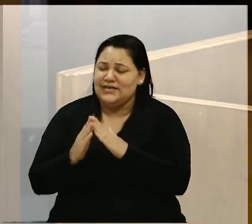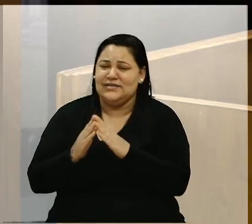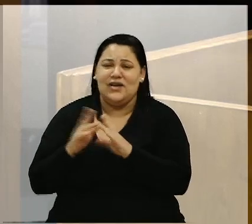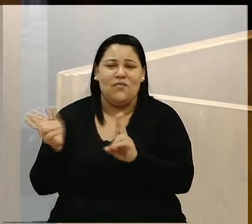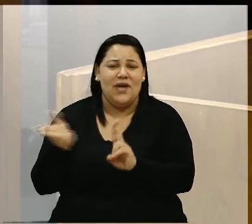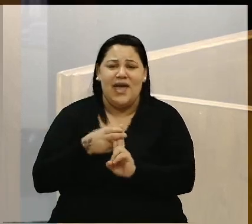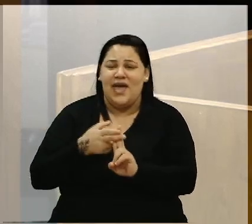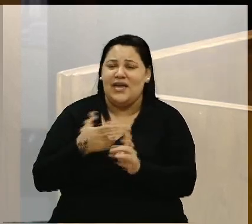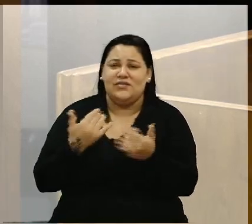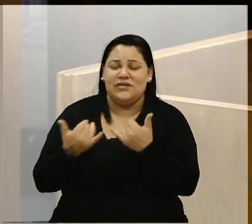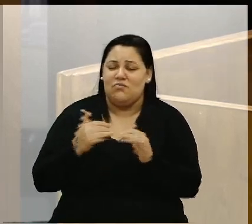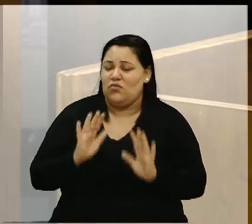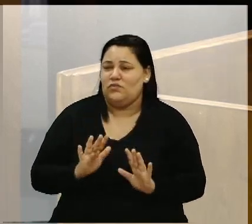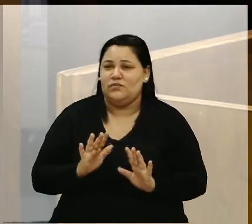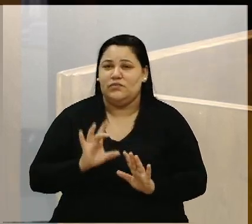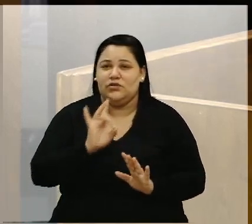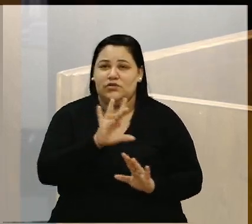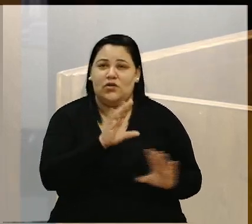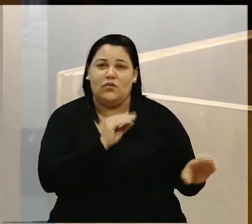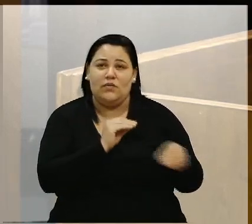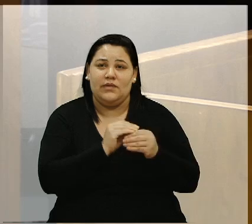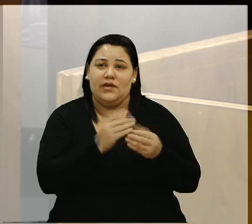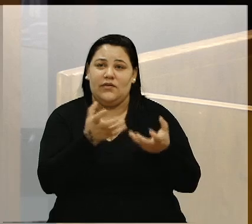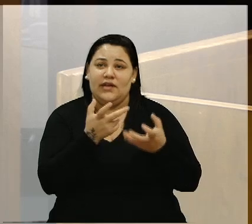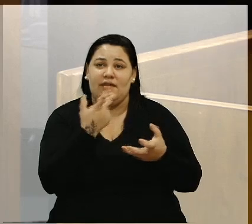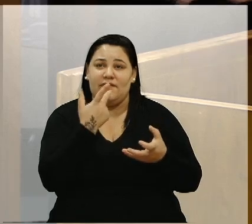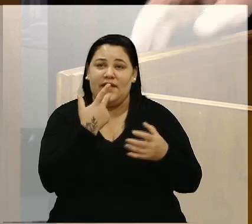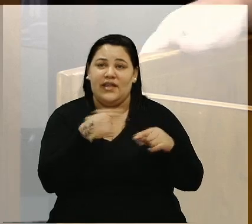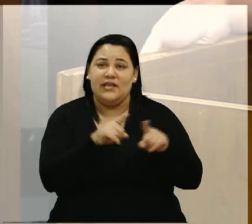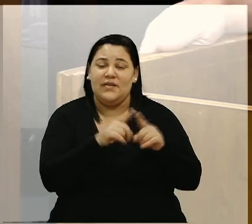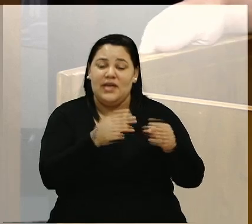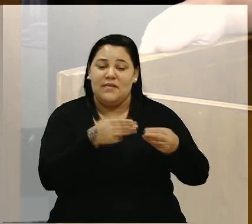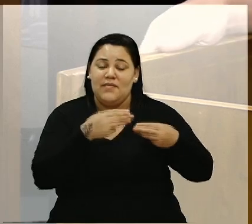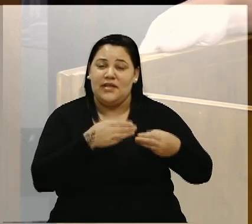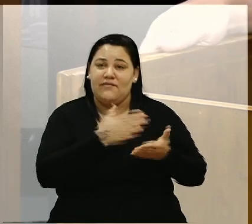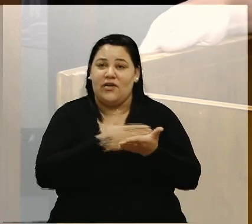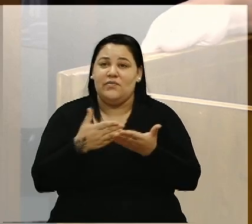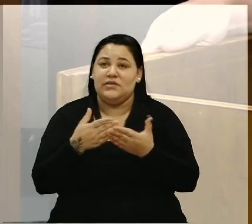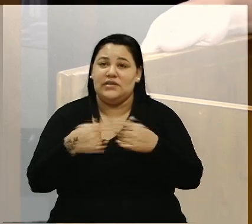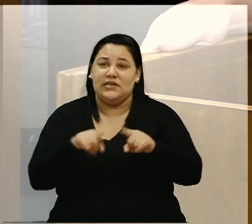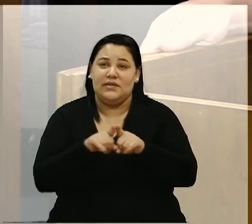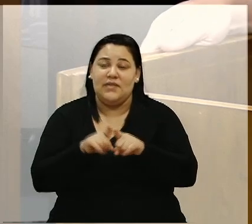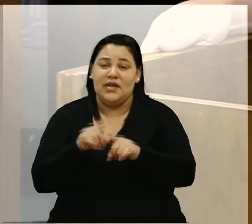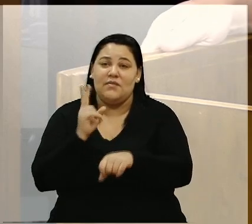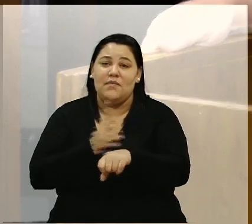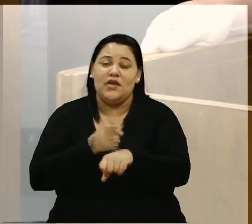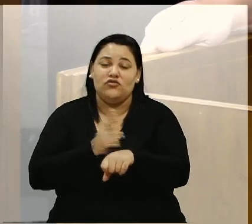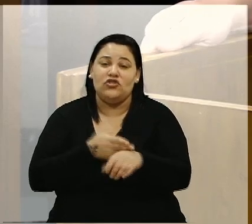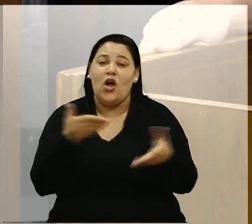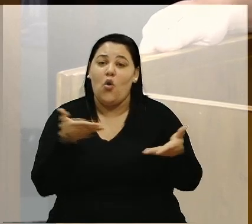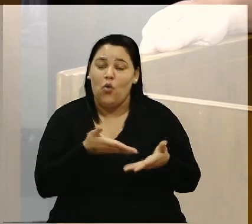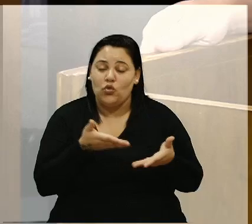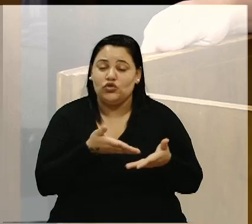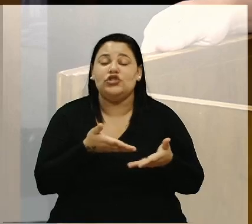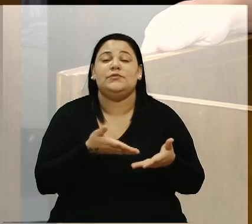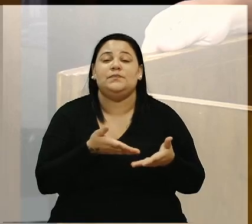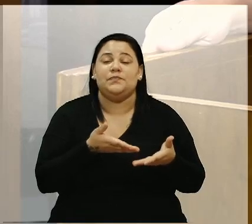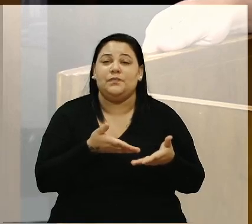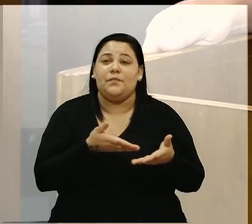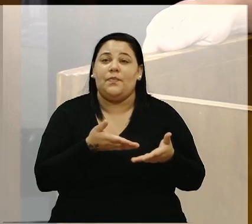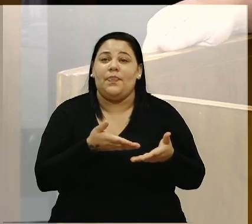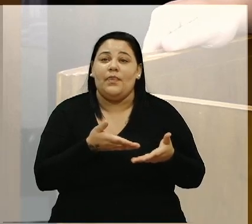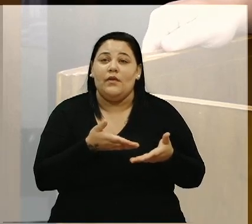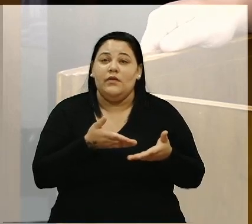são exemplo. E agora só passa que eu queria falar das emendas que vai começar ao meio-dia de hoje. São as emendas do nosso